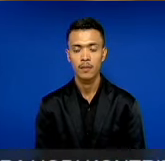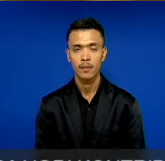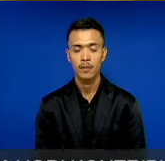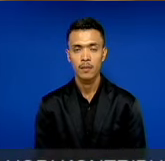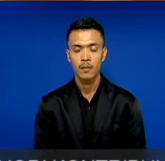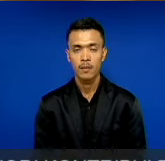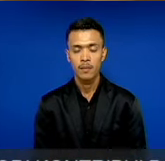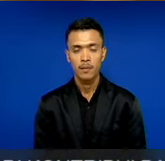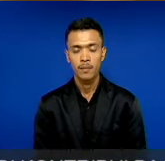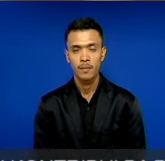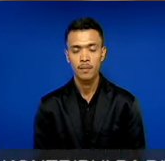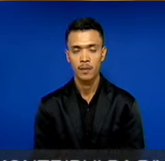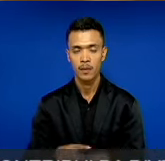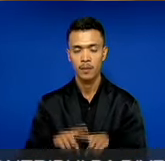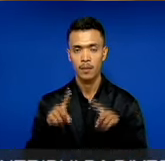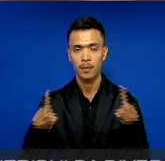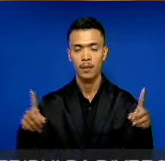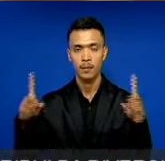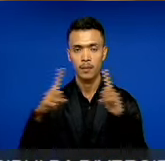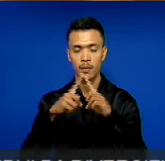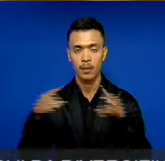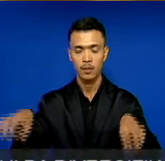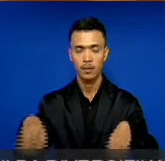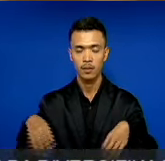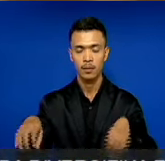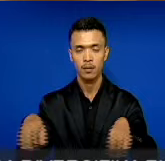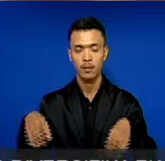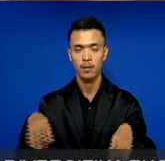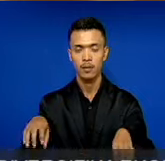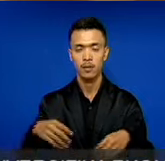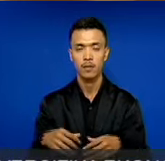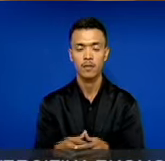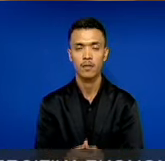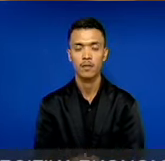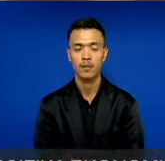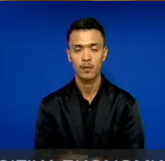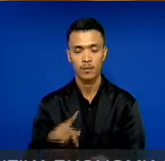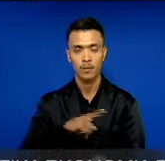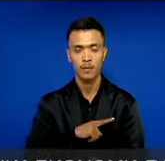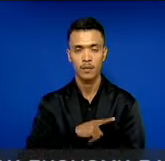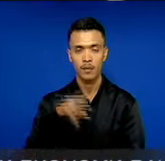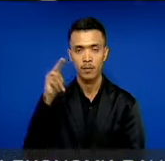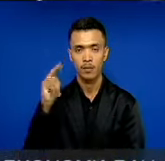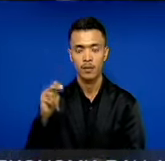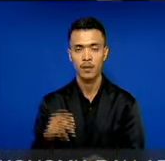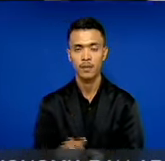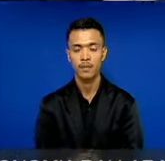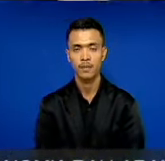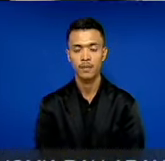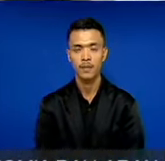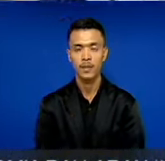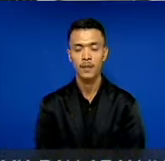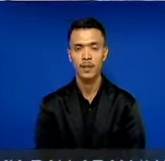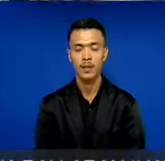bafins profissionais, mas vê ba serviço ba privado união. RTTeli halo